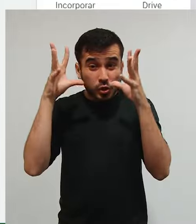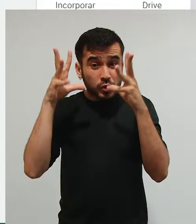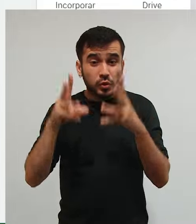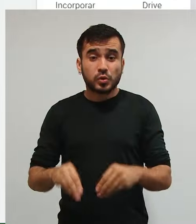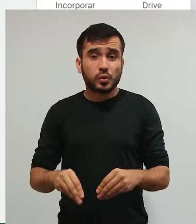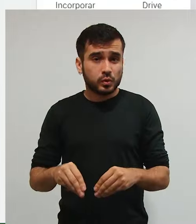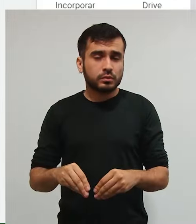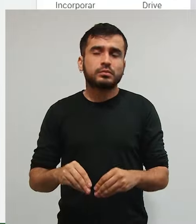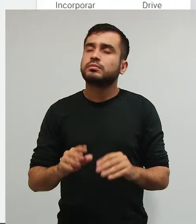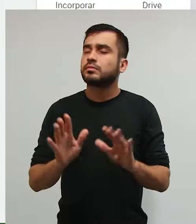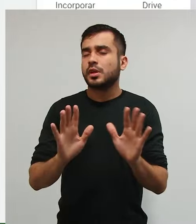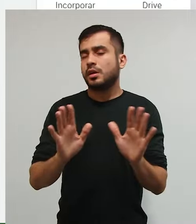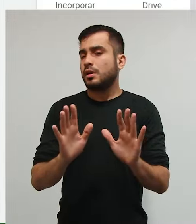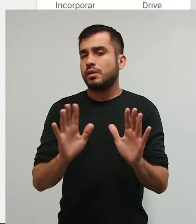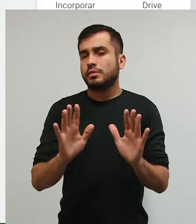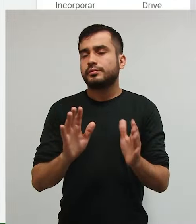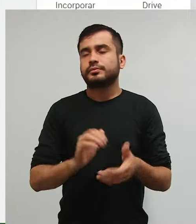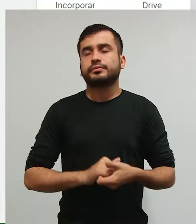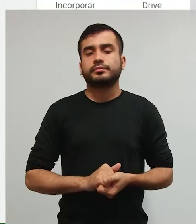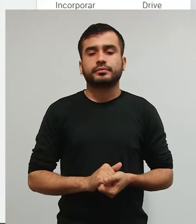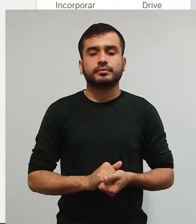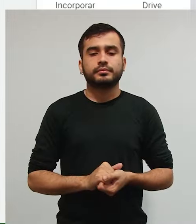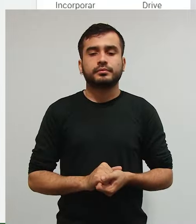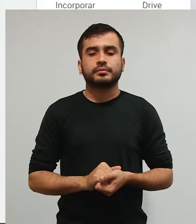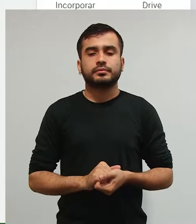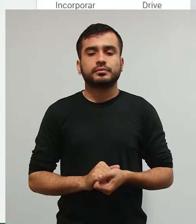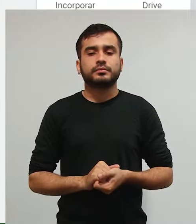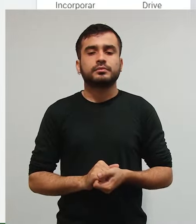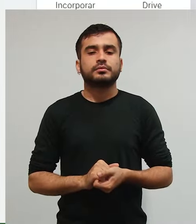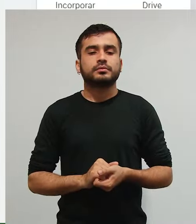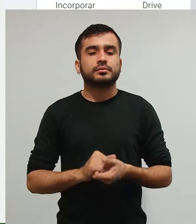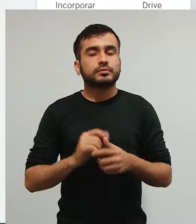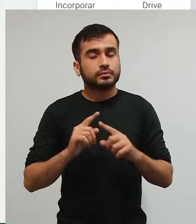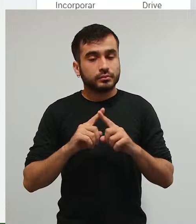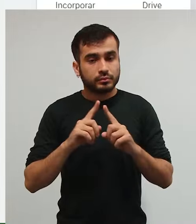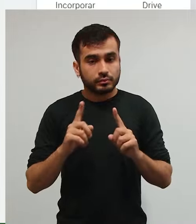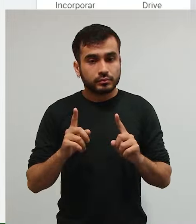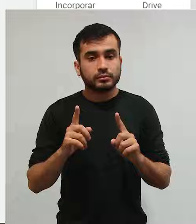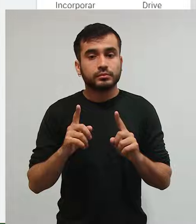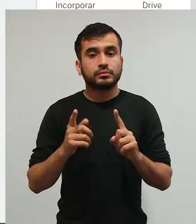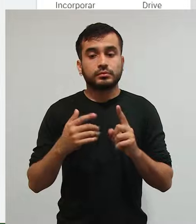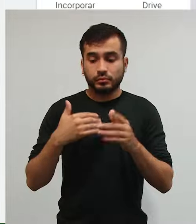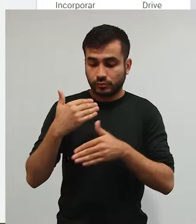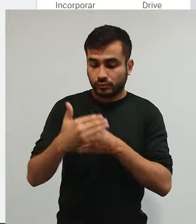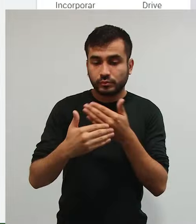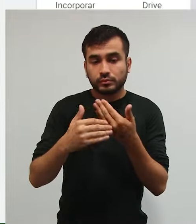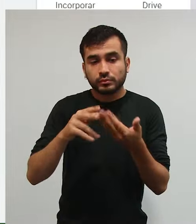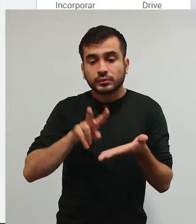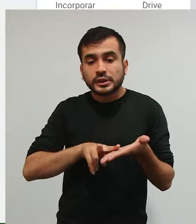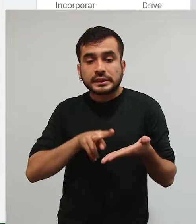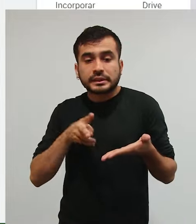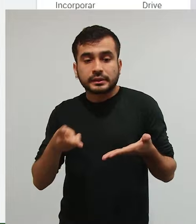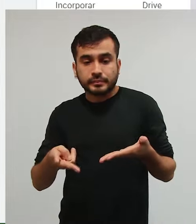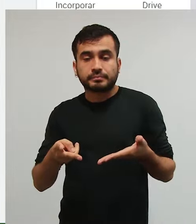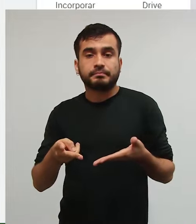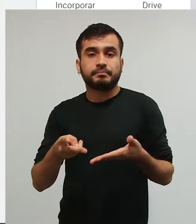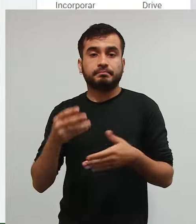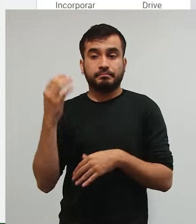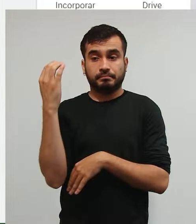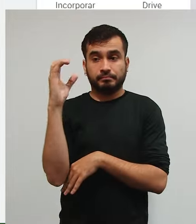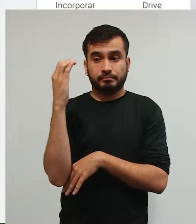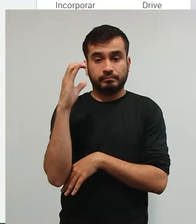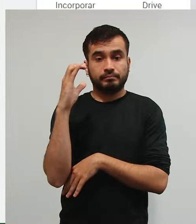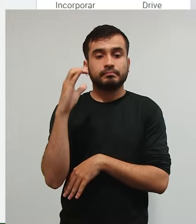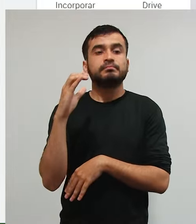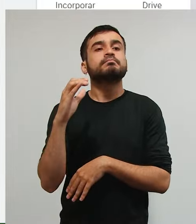depois transcreve o áudio. Você pode fazer isso, pode, né, colocar aqui. Preciso colocar tudo, professor?